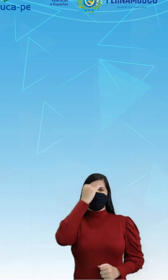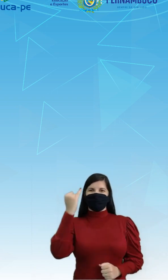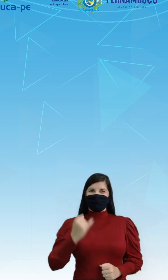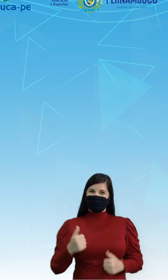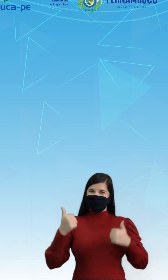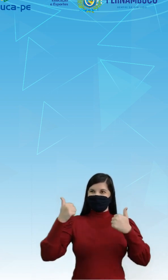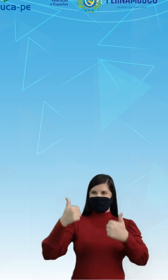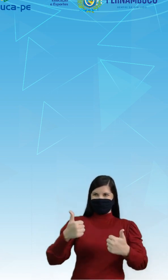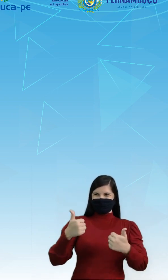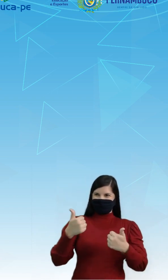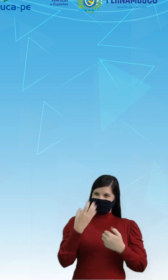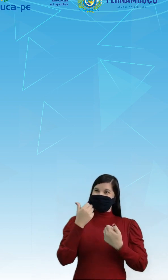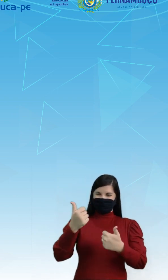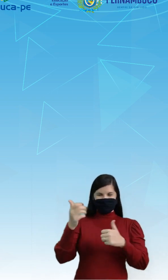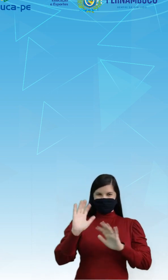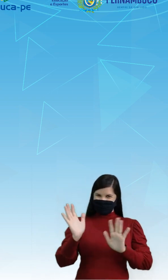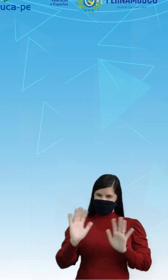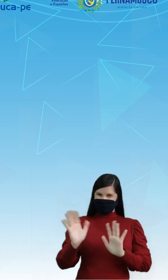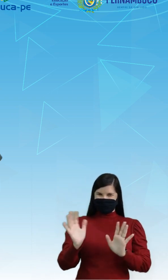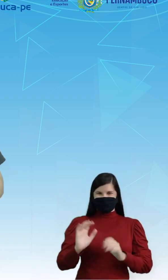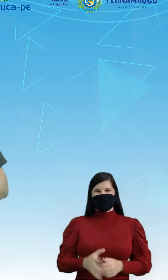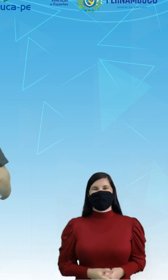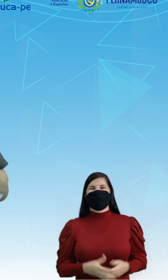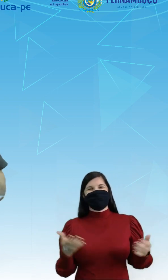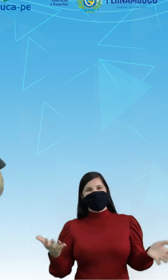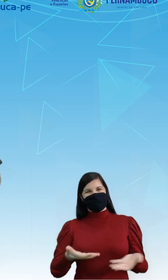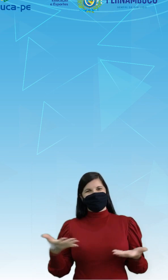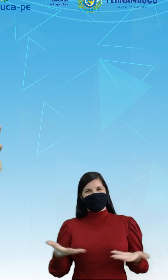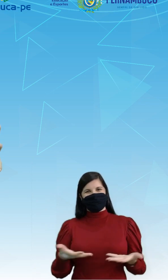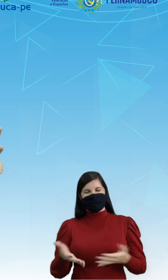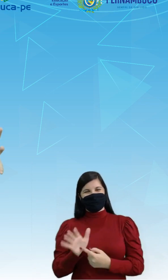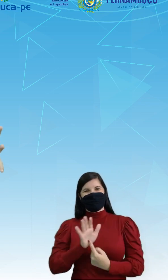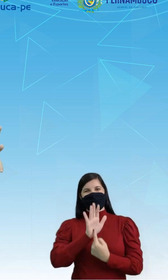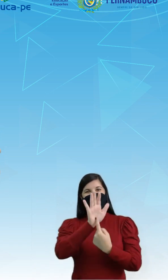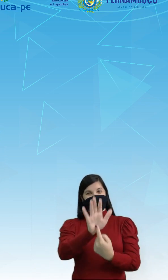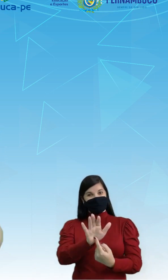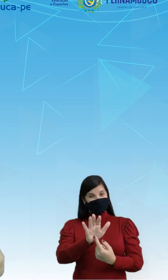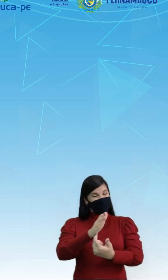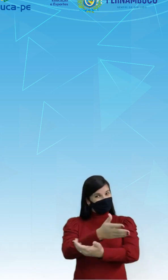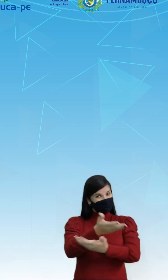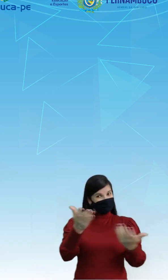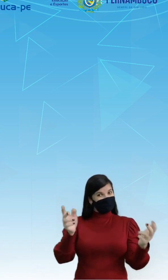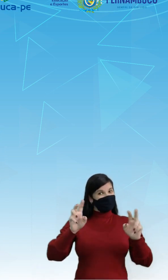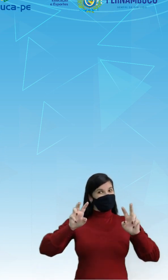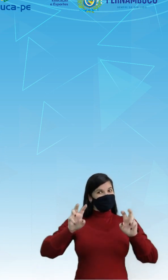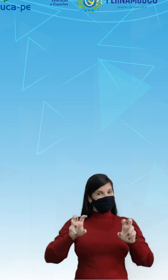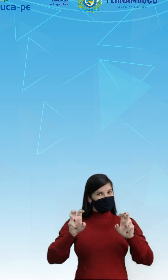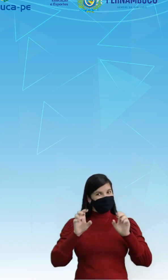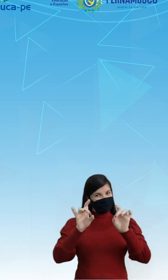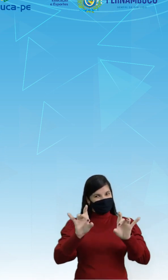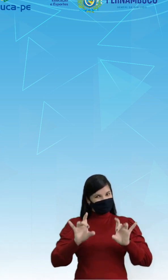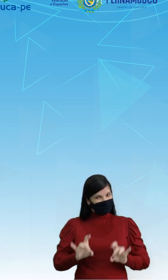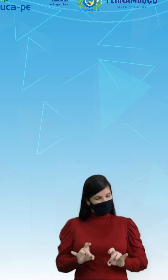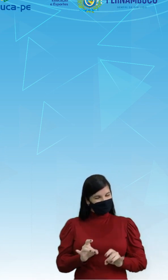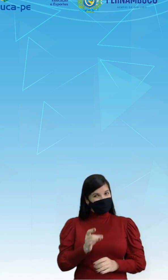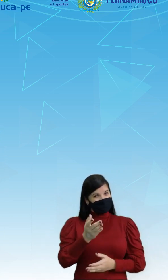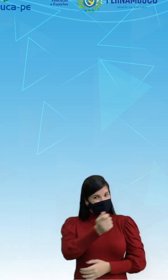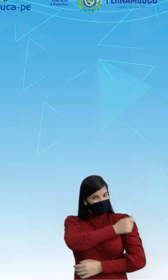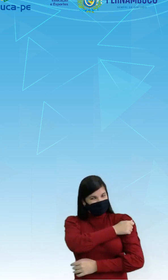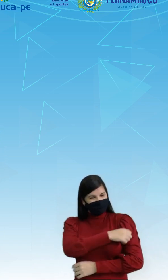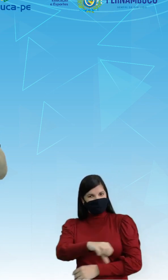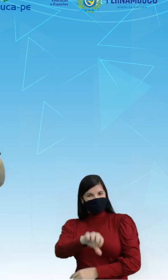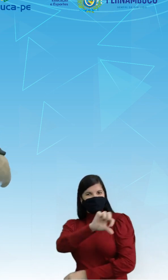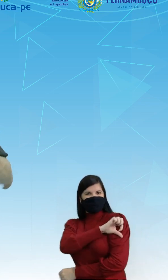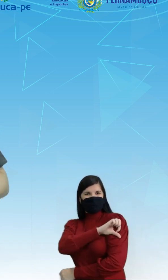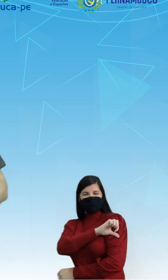Magna Reis. Tudo bem, professora? Nós hoje vamos apresentar para vocês, em especial você, estudante do nono